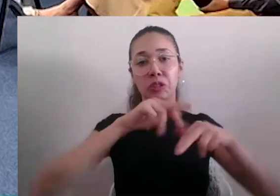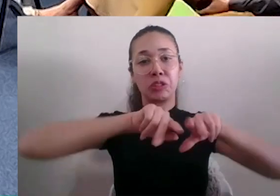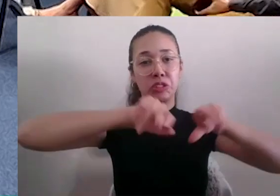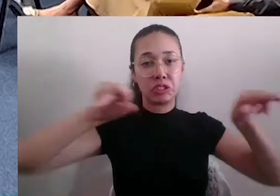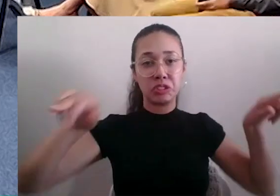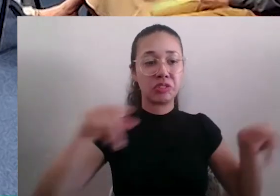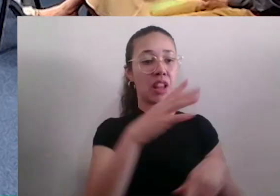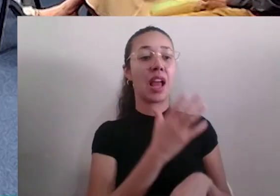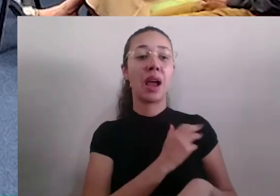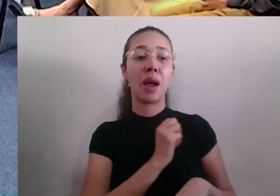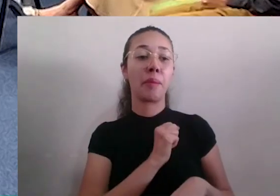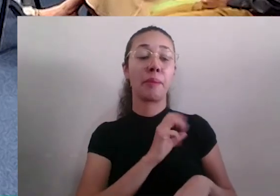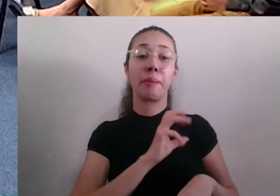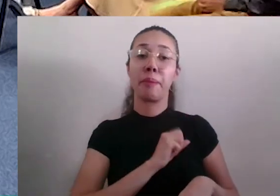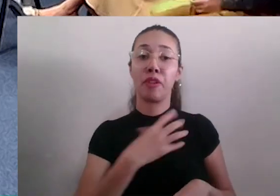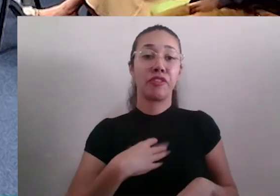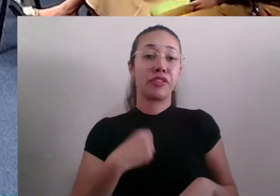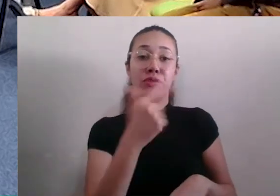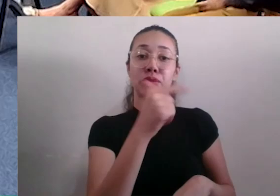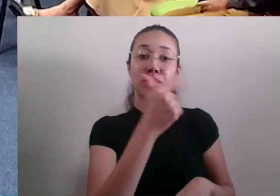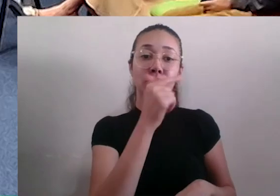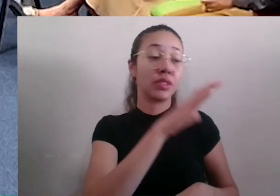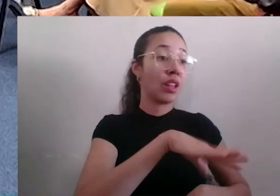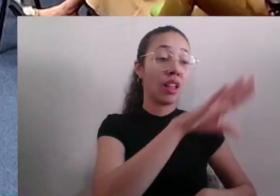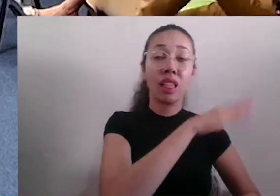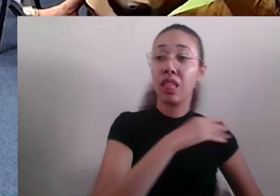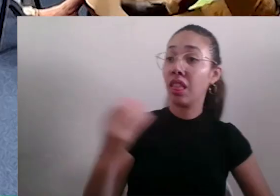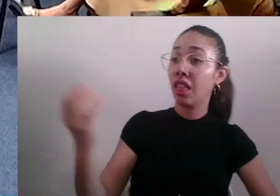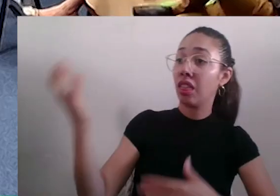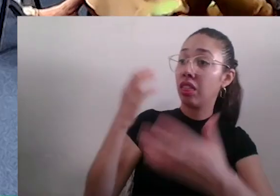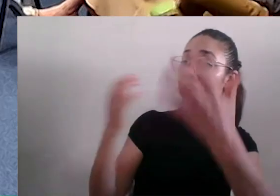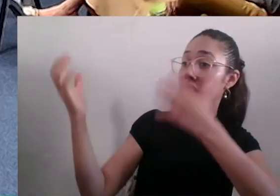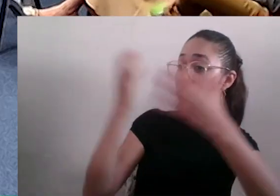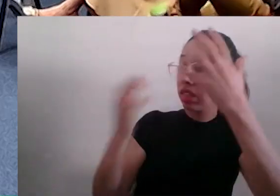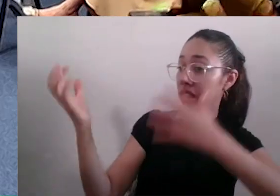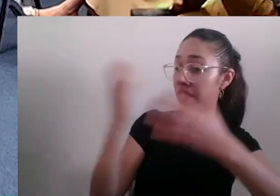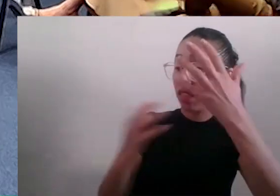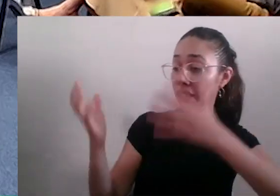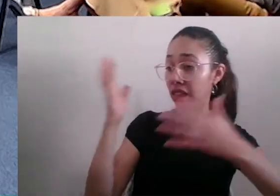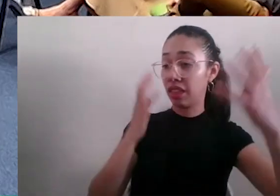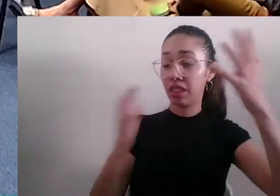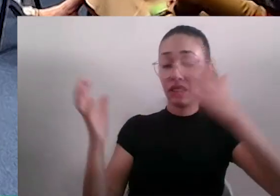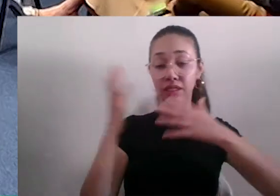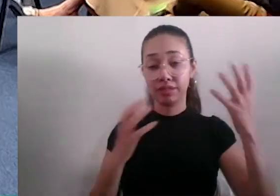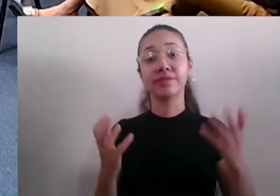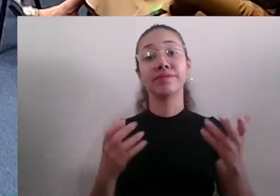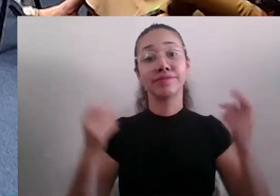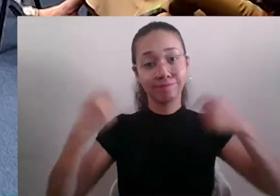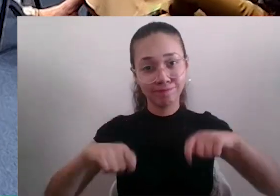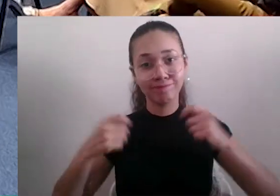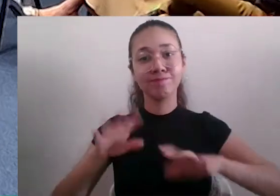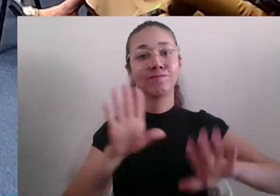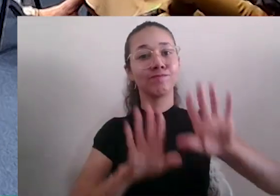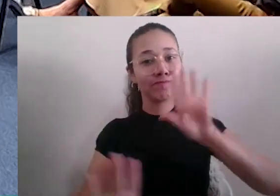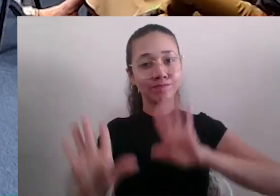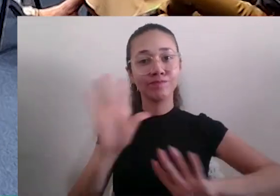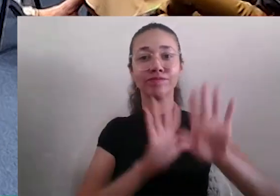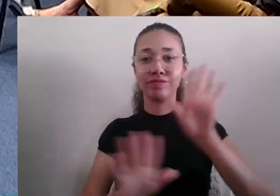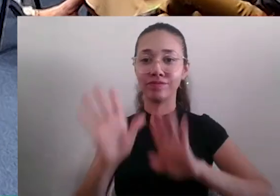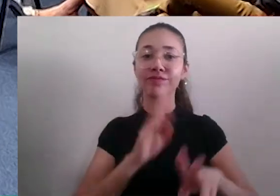Acabou com a família isso destruiu a família Então tem que tomar muito muito muito cuidado quando você vai lidar com essas questões